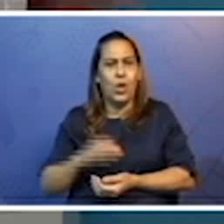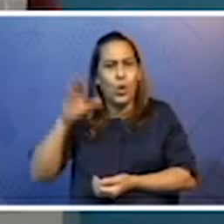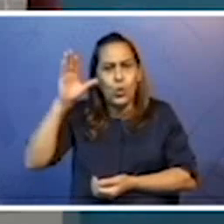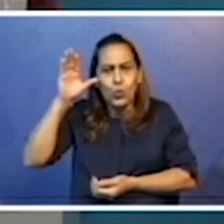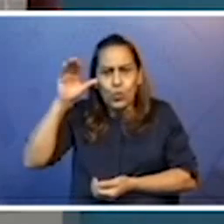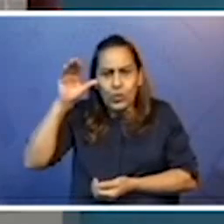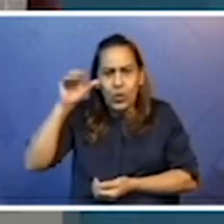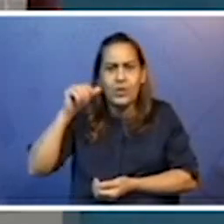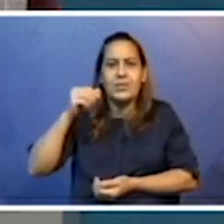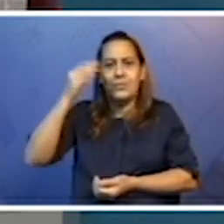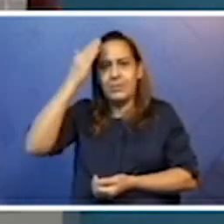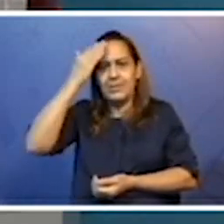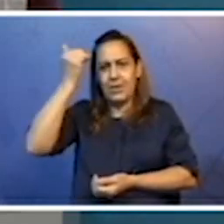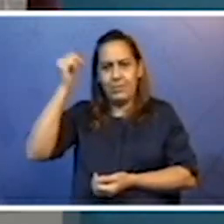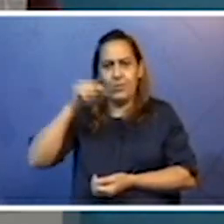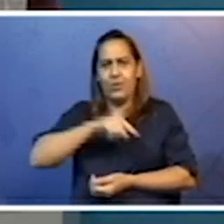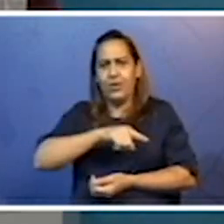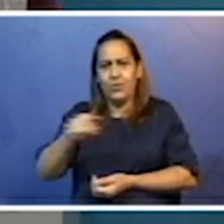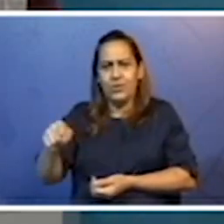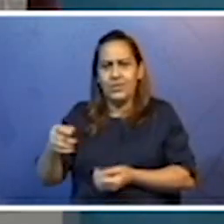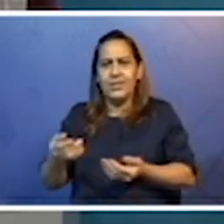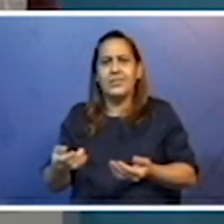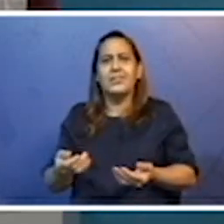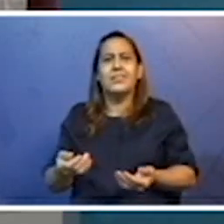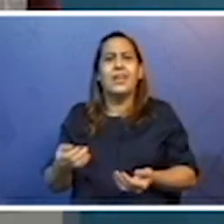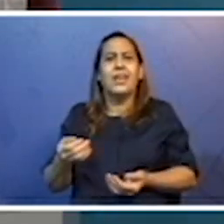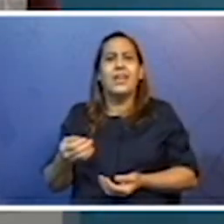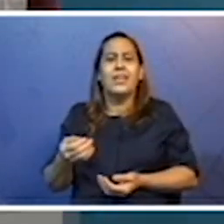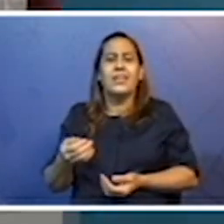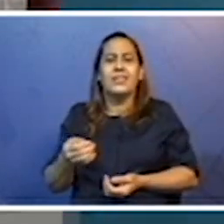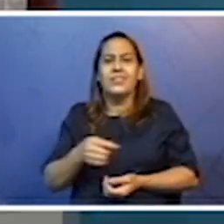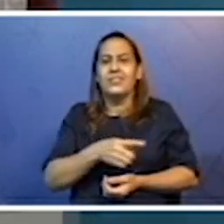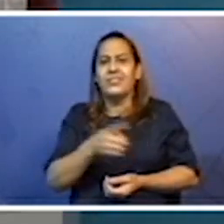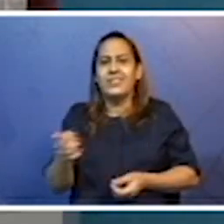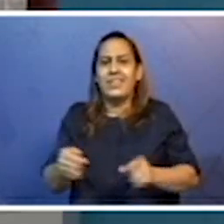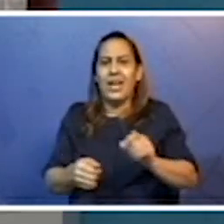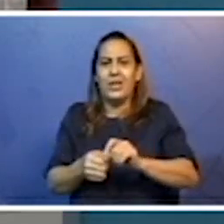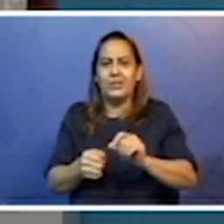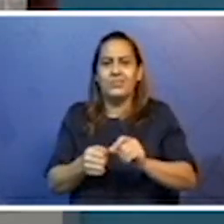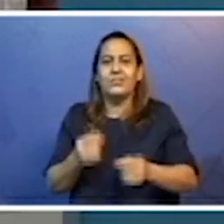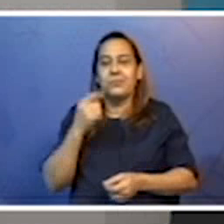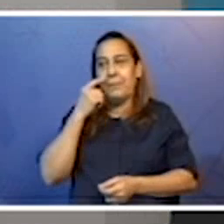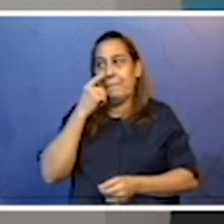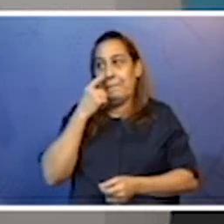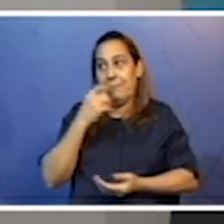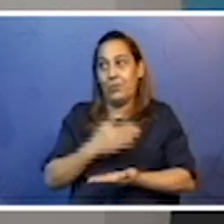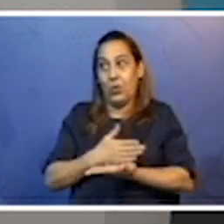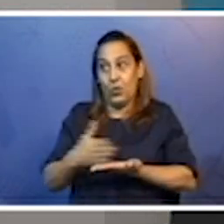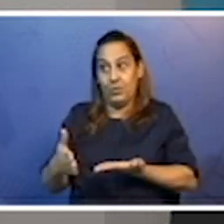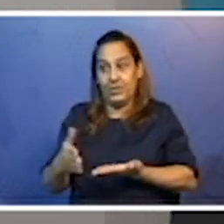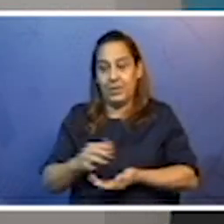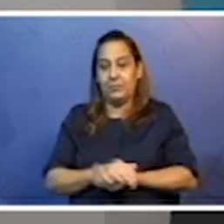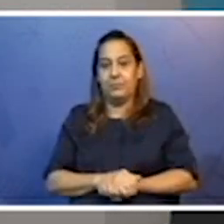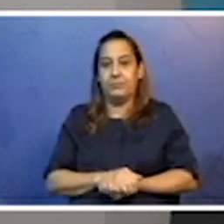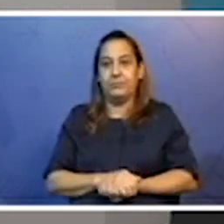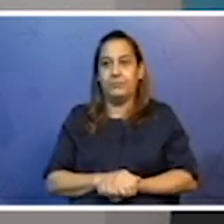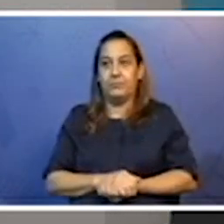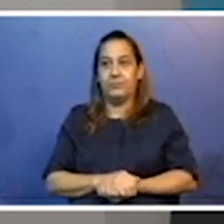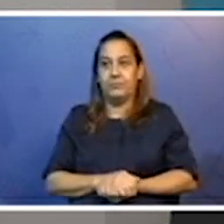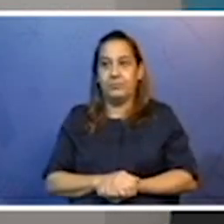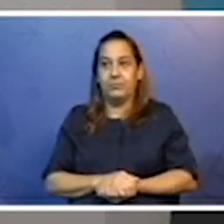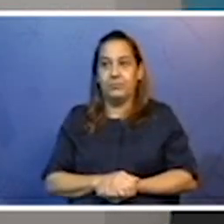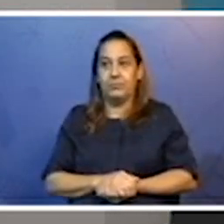curiosa, gente, para saber a estimativa de vocês. Muito mesmo. E vamos começar, então. Então, lá na coluna